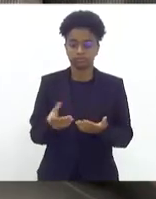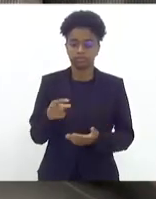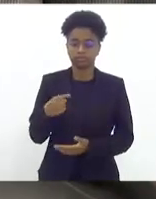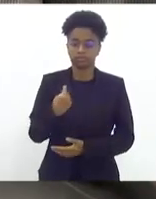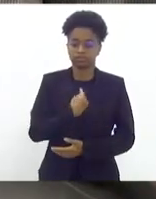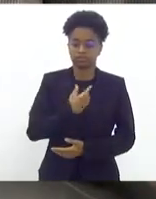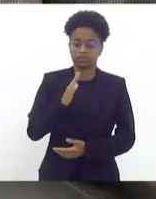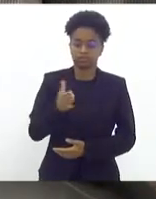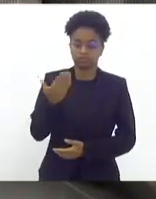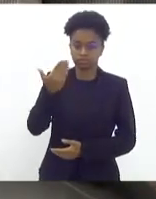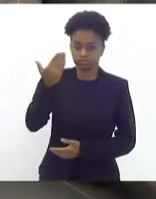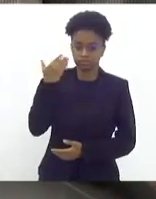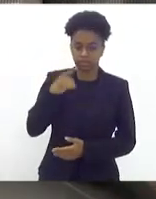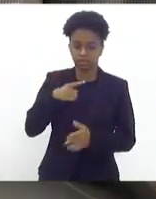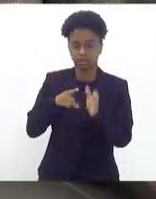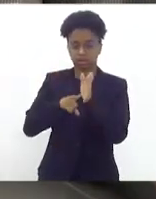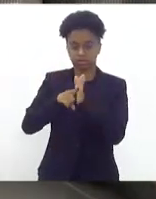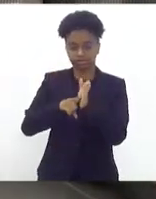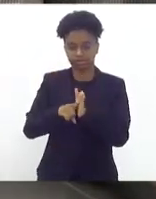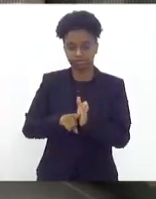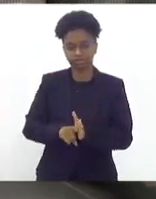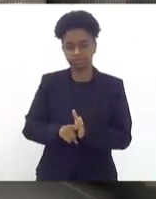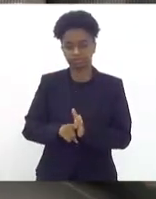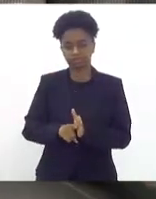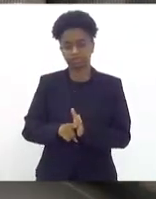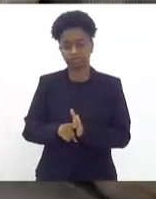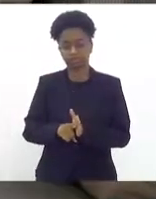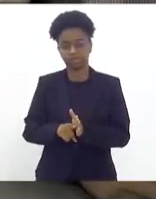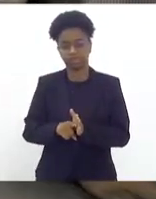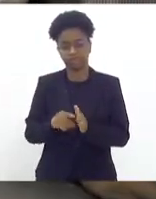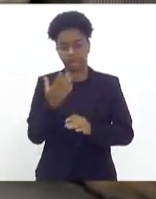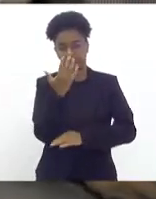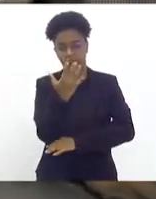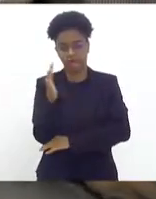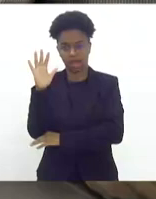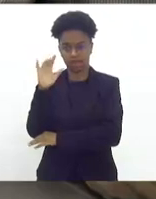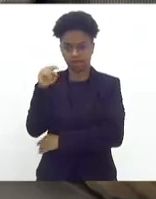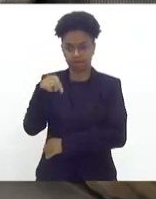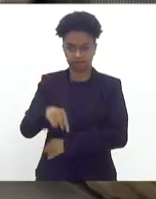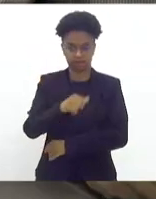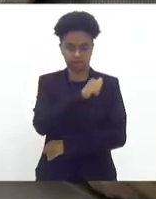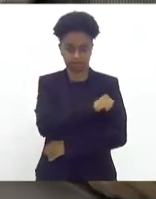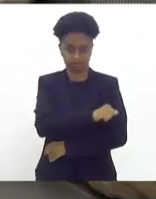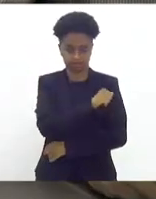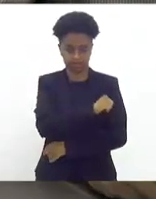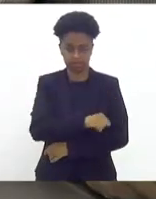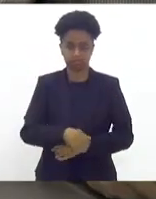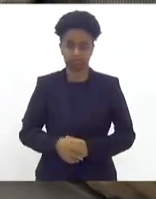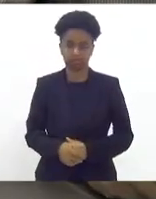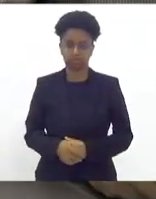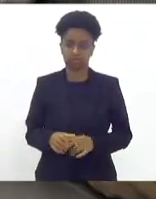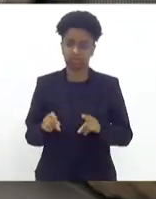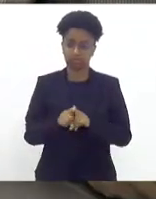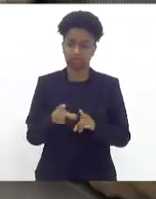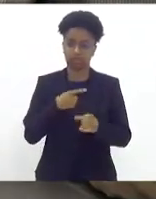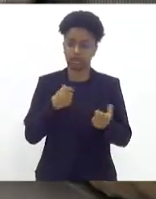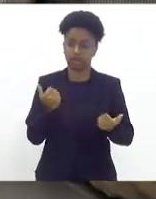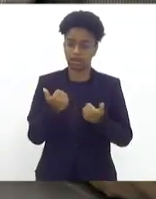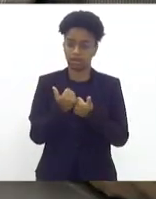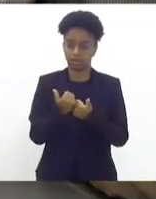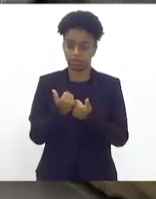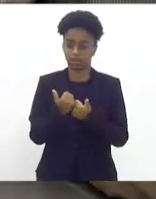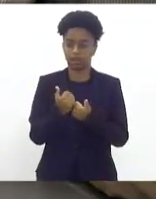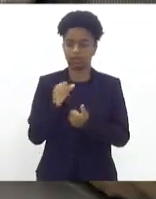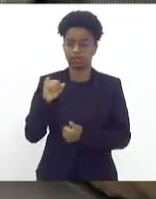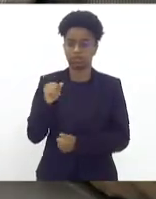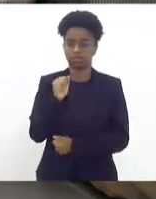alguns anos atrás um censo arbóreo aqui em todo o estado do Rio, com apoio do Jardim Botânico,